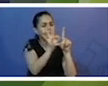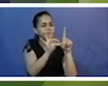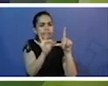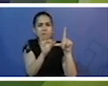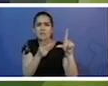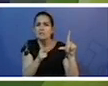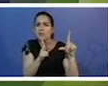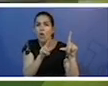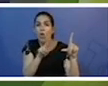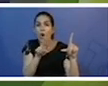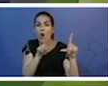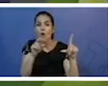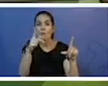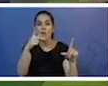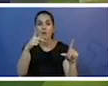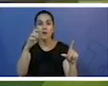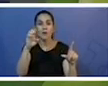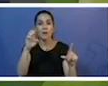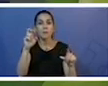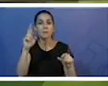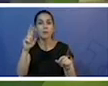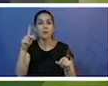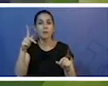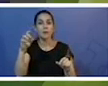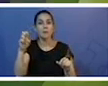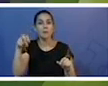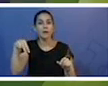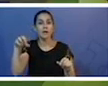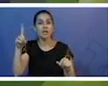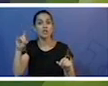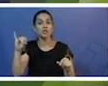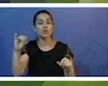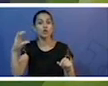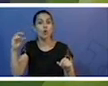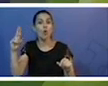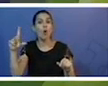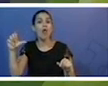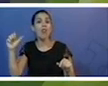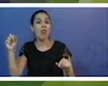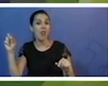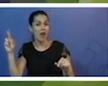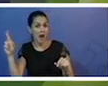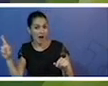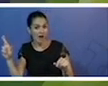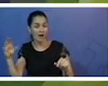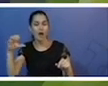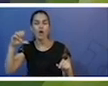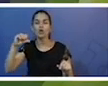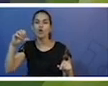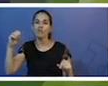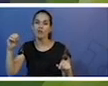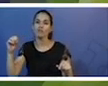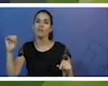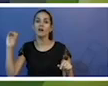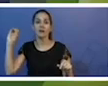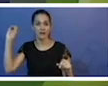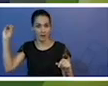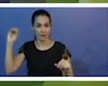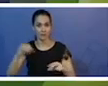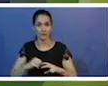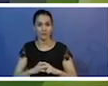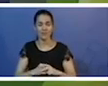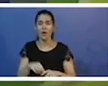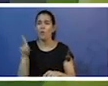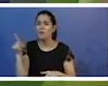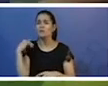palavra perpendicular, ângulo de 90 graus. Não se esqueçam disso. Isso é